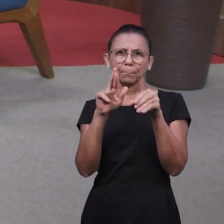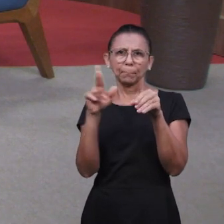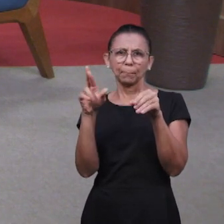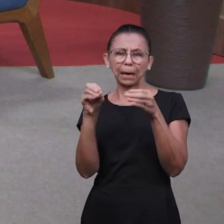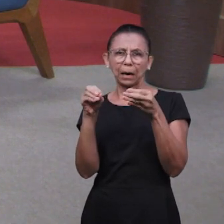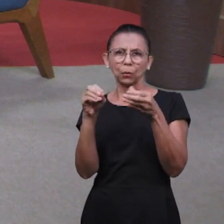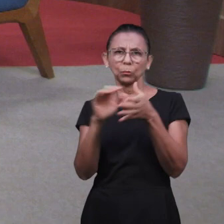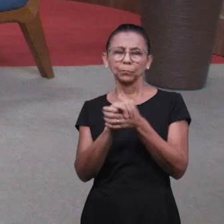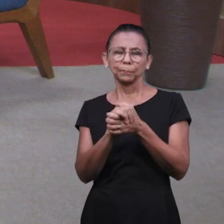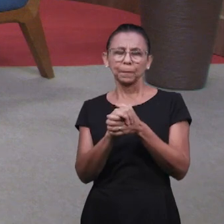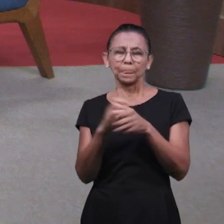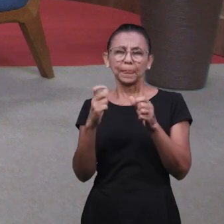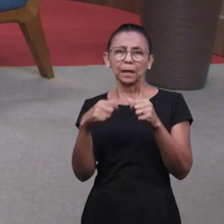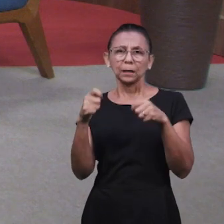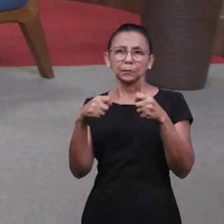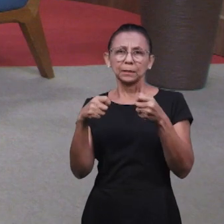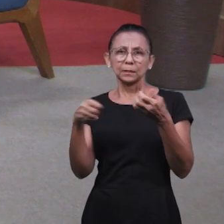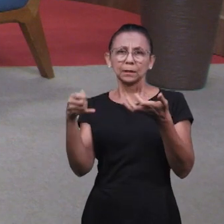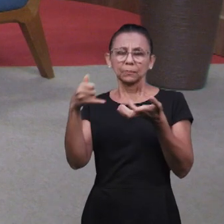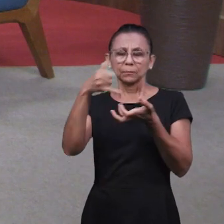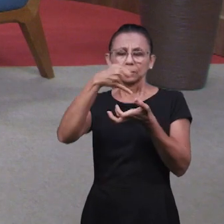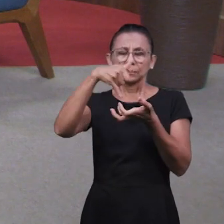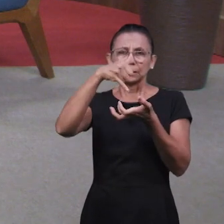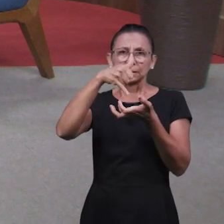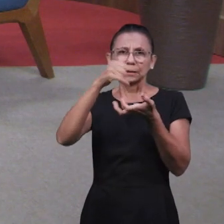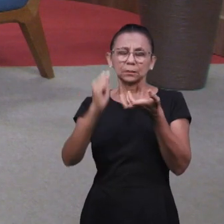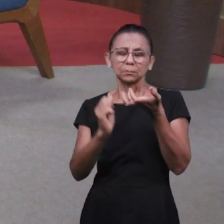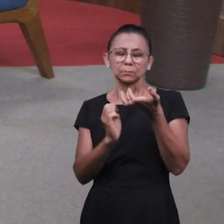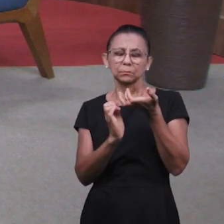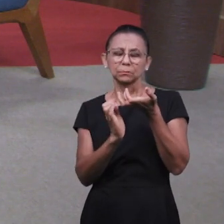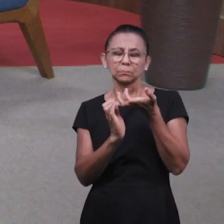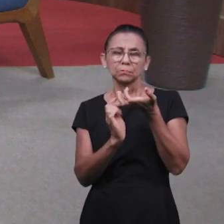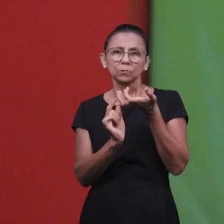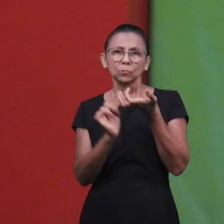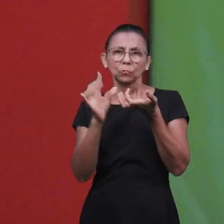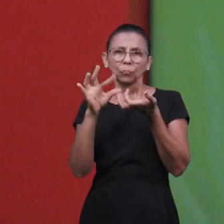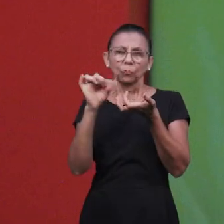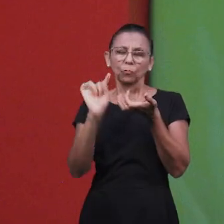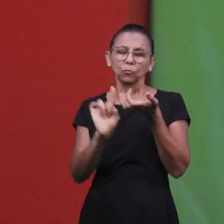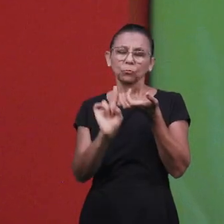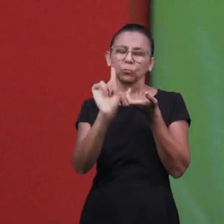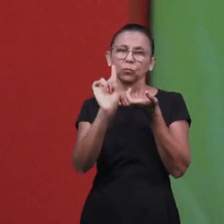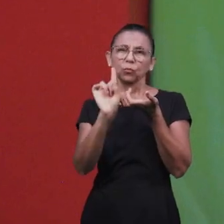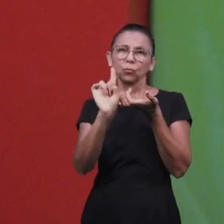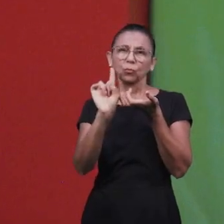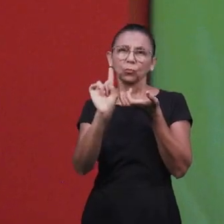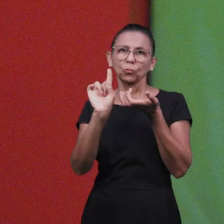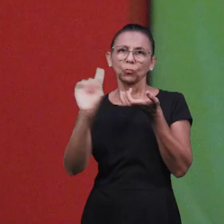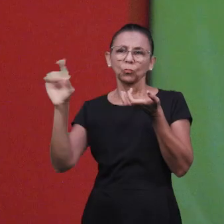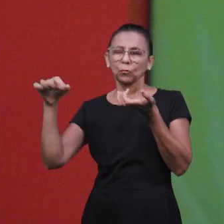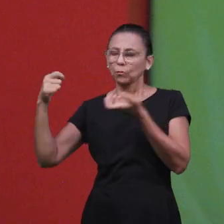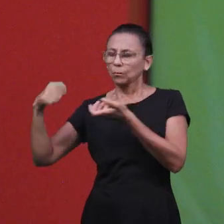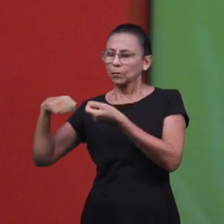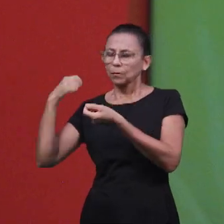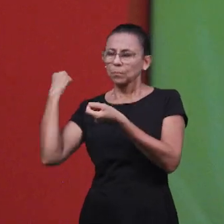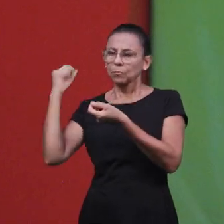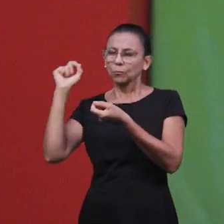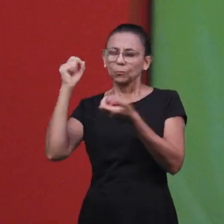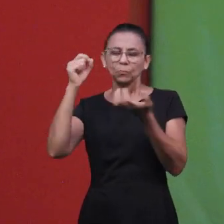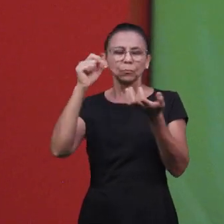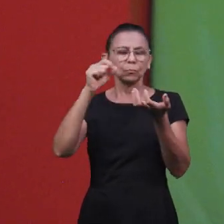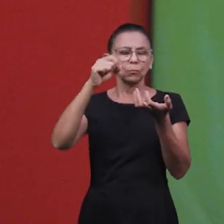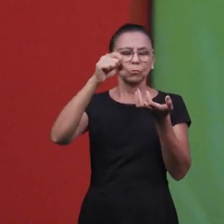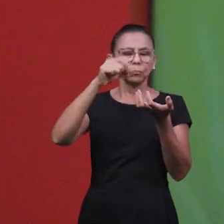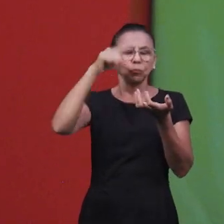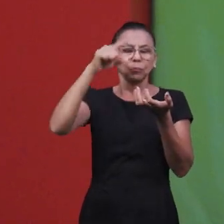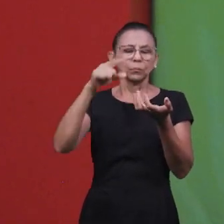o combustível era azeite, havia o pavio e acendia-se o pavio para iluminar